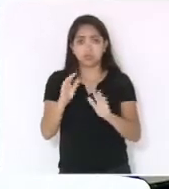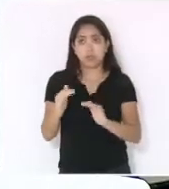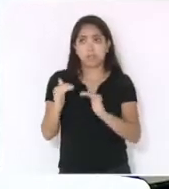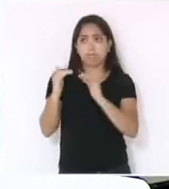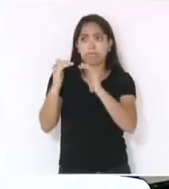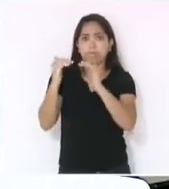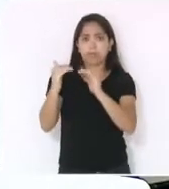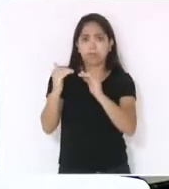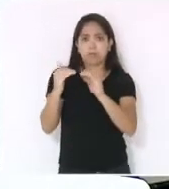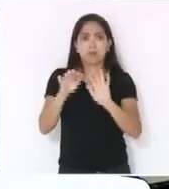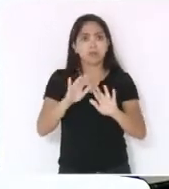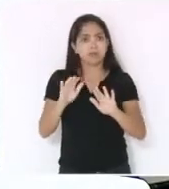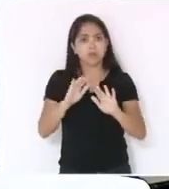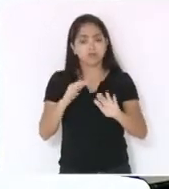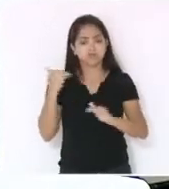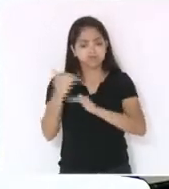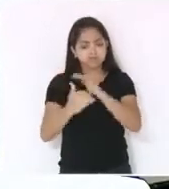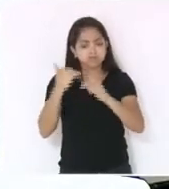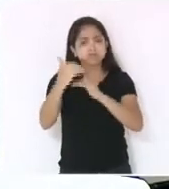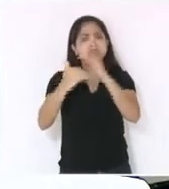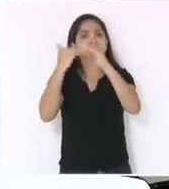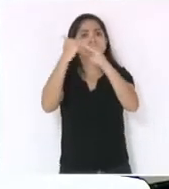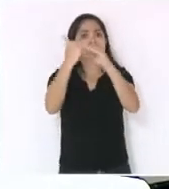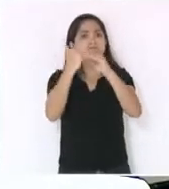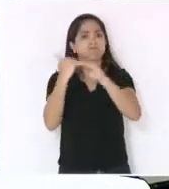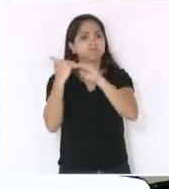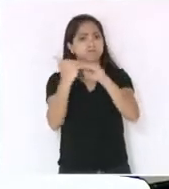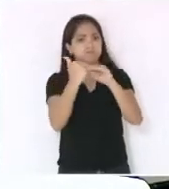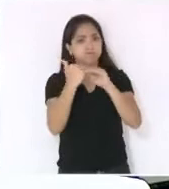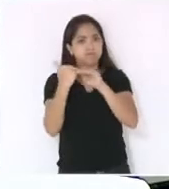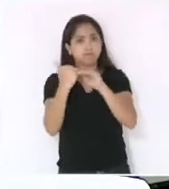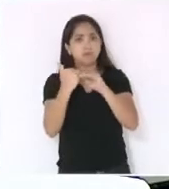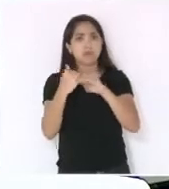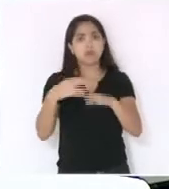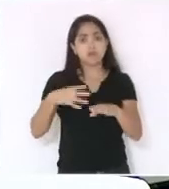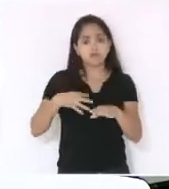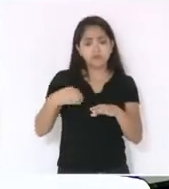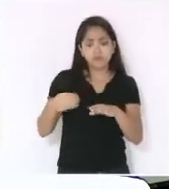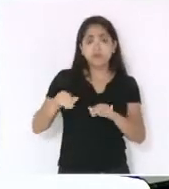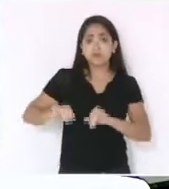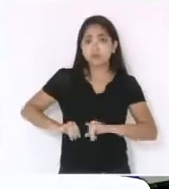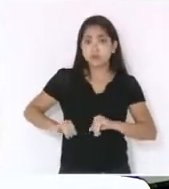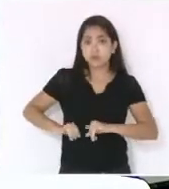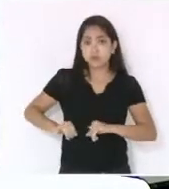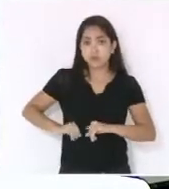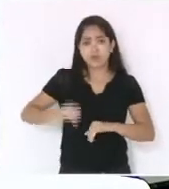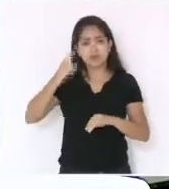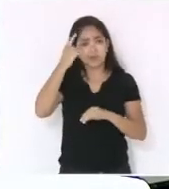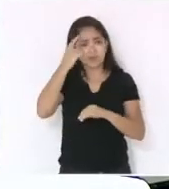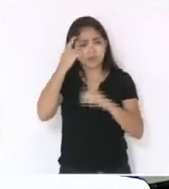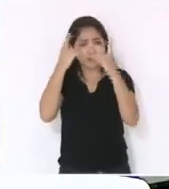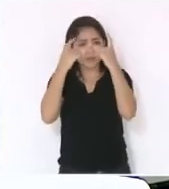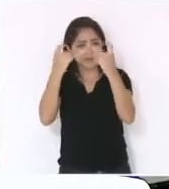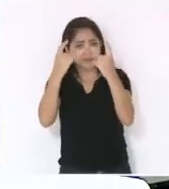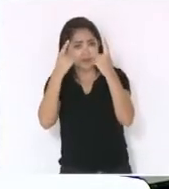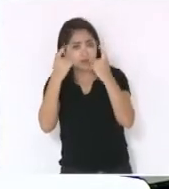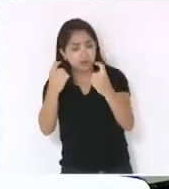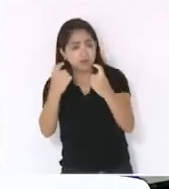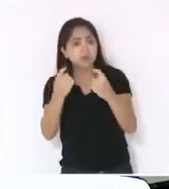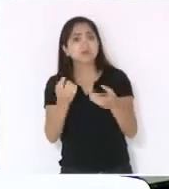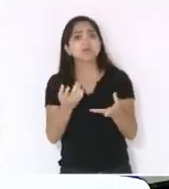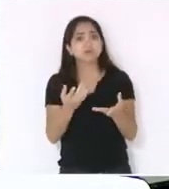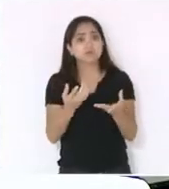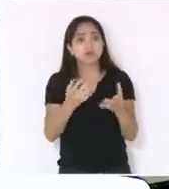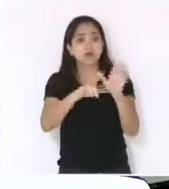apenas equidade. Queremos que o preconceito contra os nossos filhos, que são alvos diários de violência, seja inserido nessa